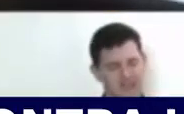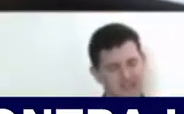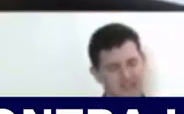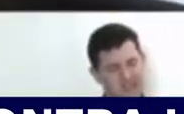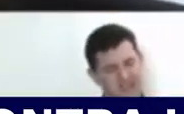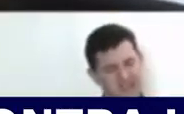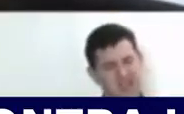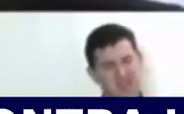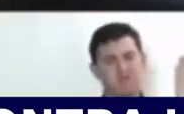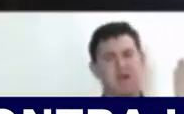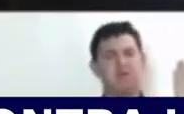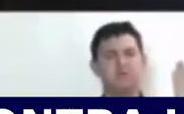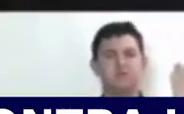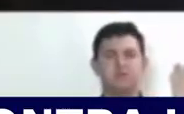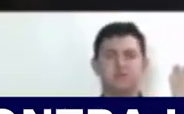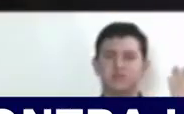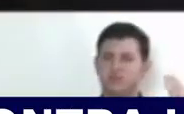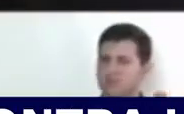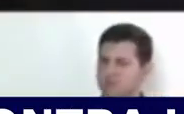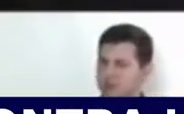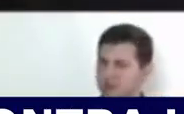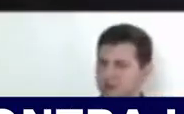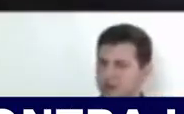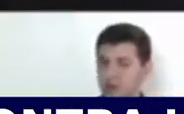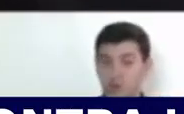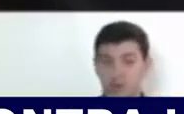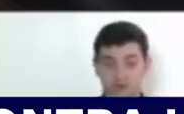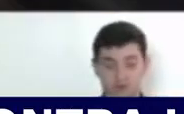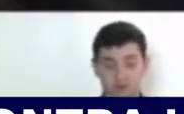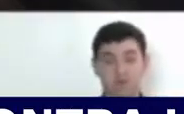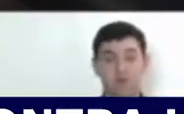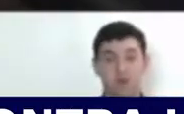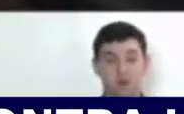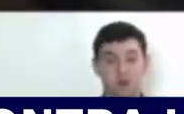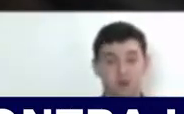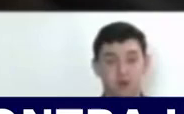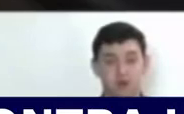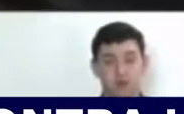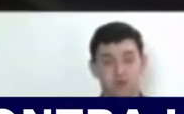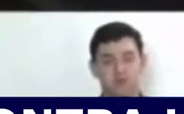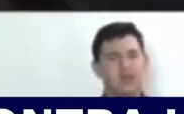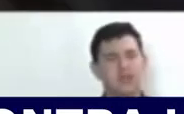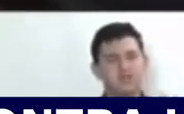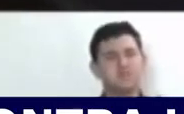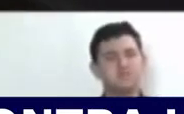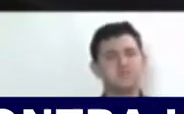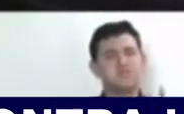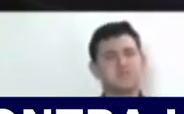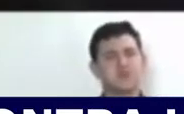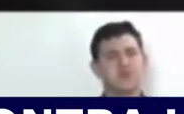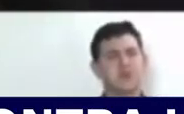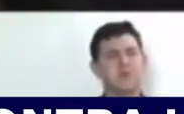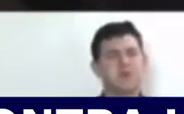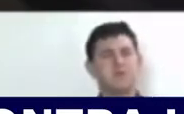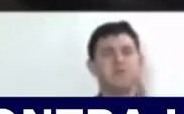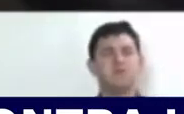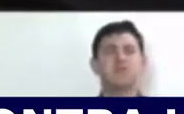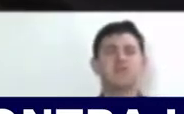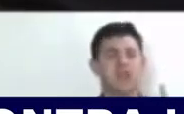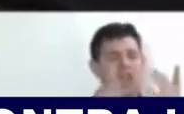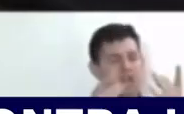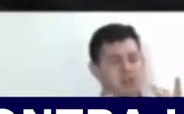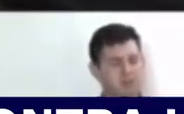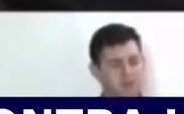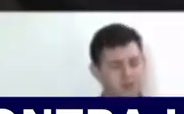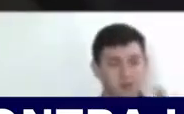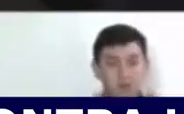falso nessas revelações. O meu voto, e me faça justiça, o meu voto está calcado nos elementos